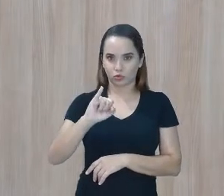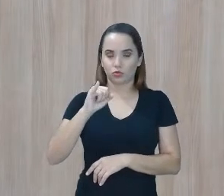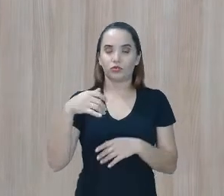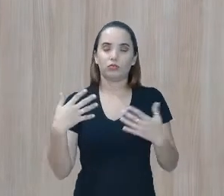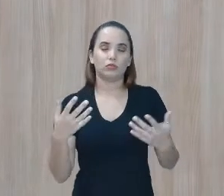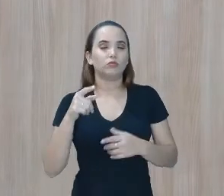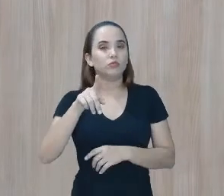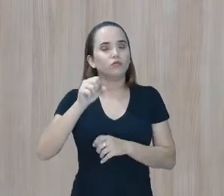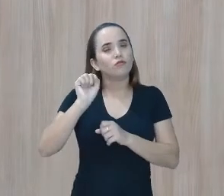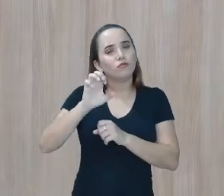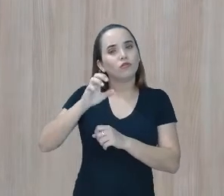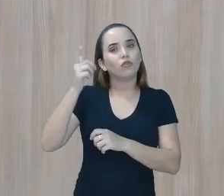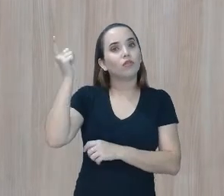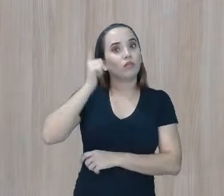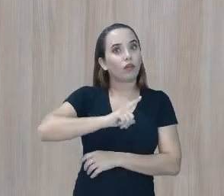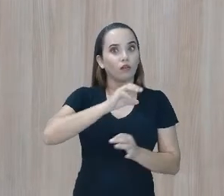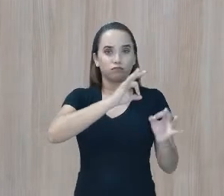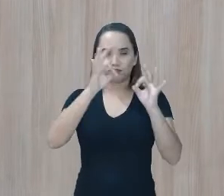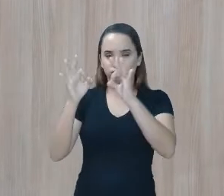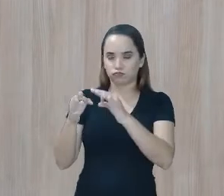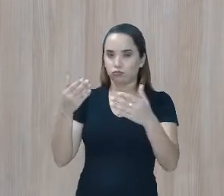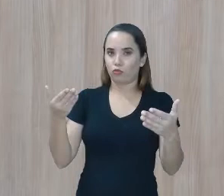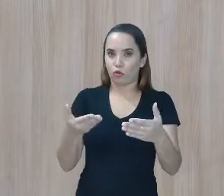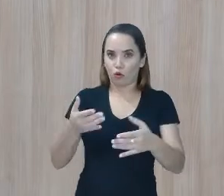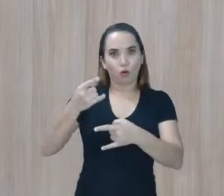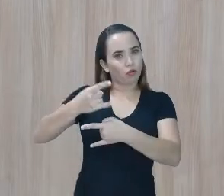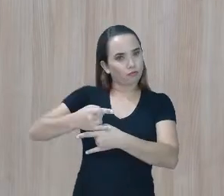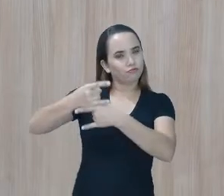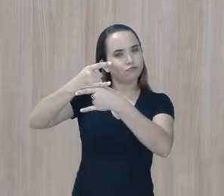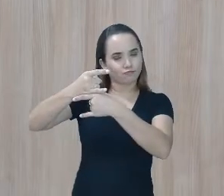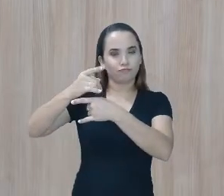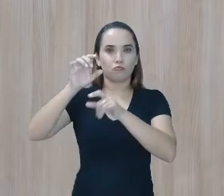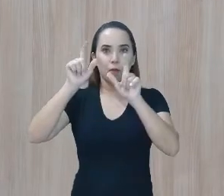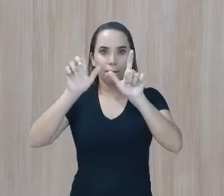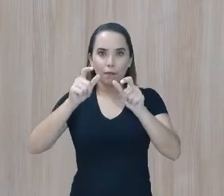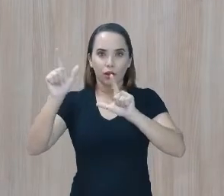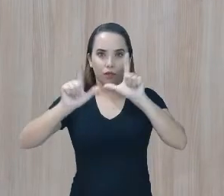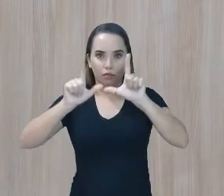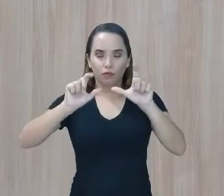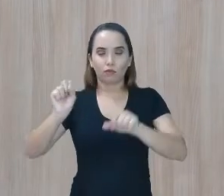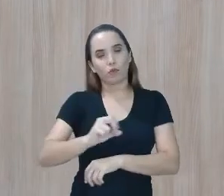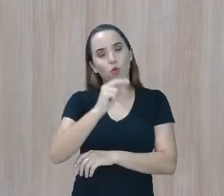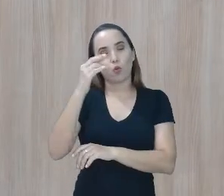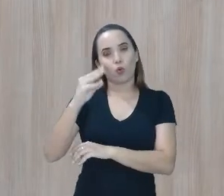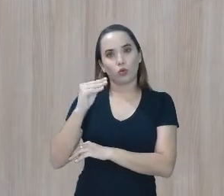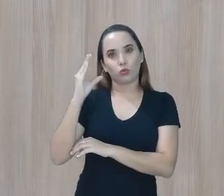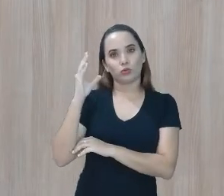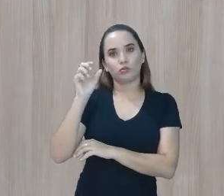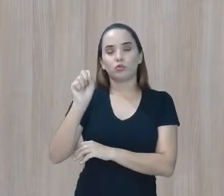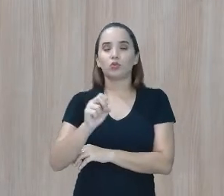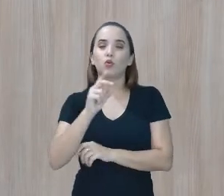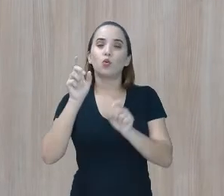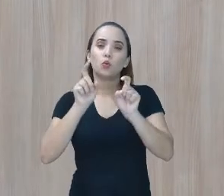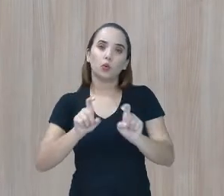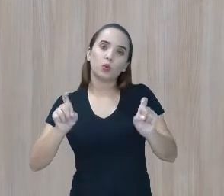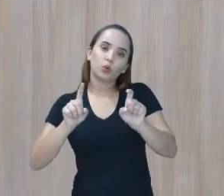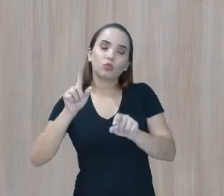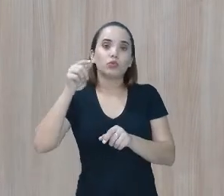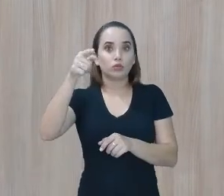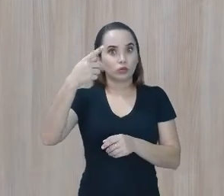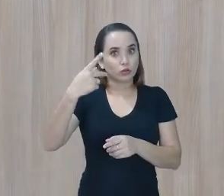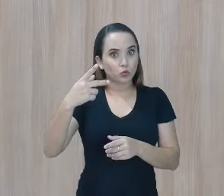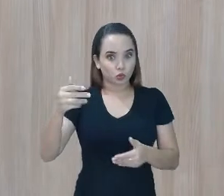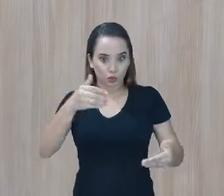se você está vendo ao vivo agora pela TV, ou pelo celular, ou pelo computador, saiba que a sua participação na aula é